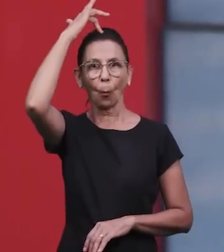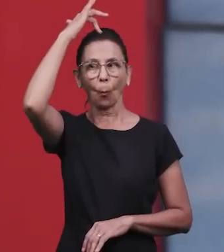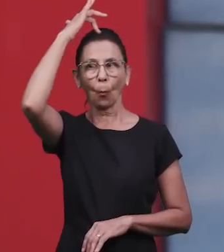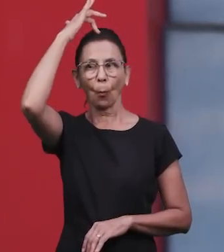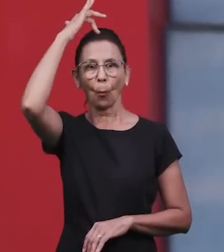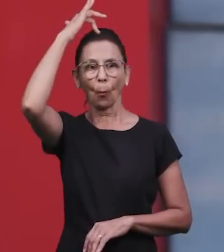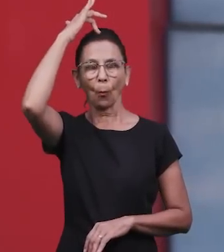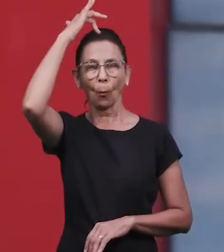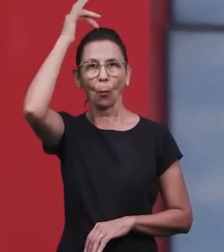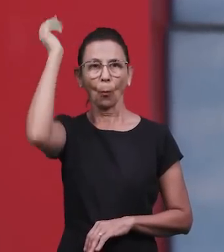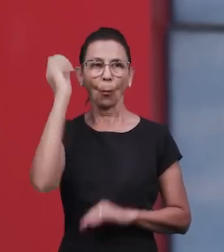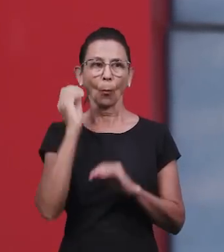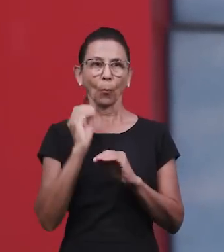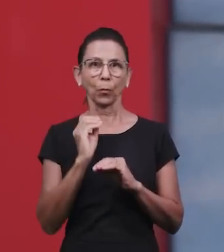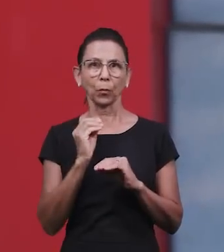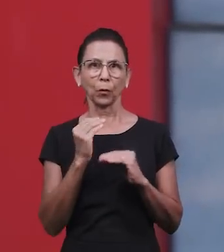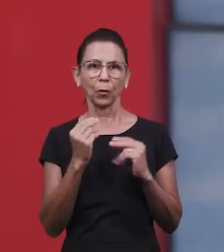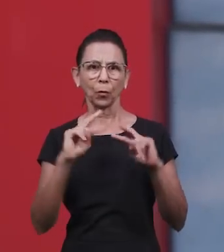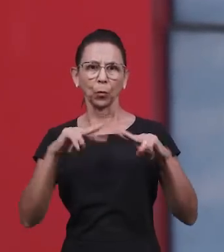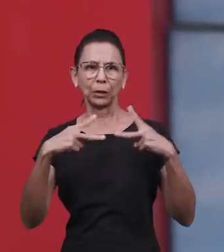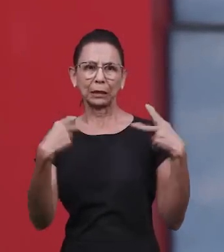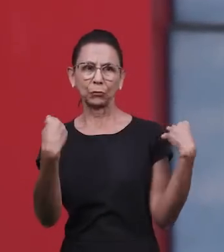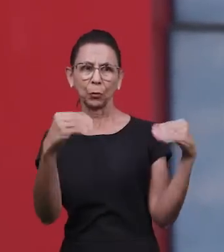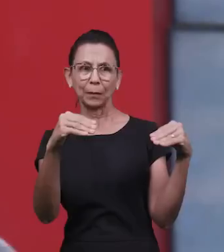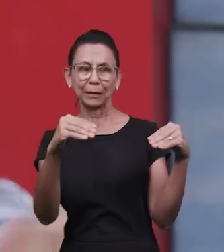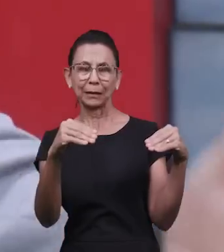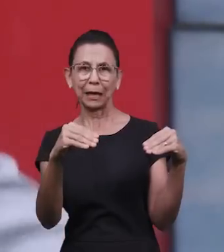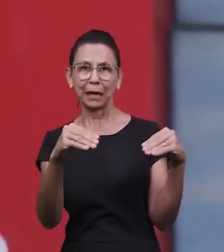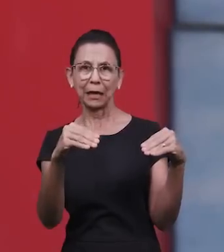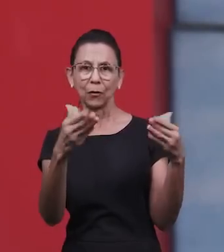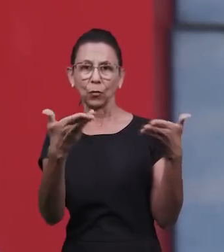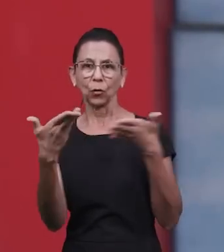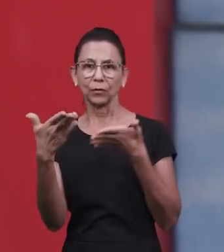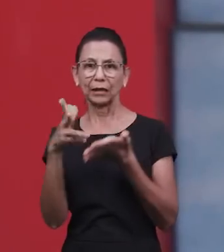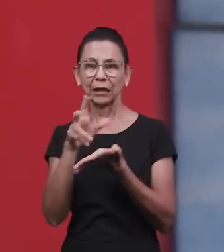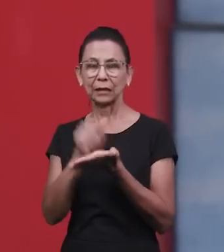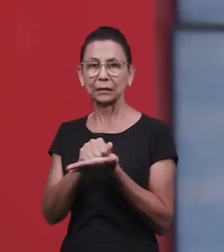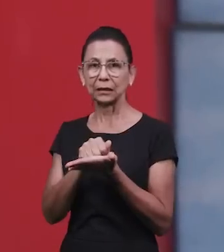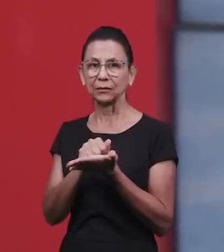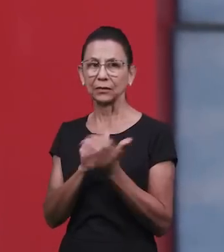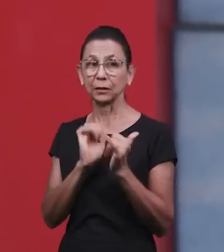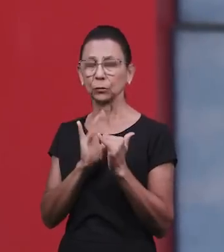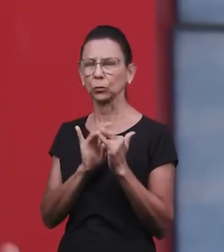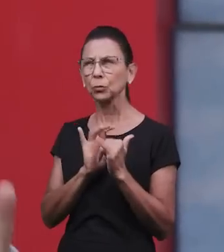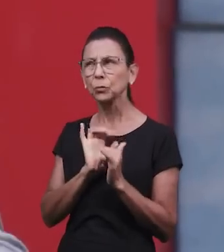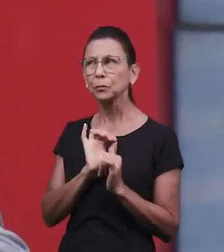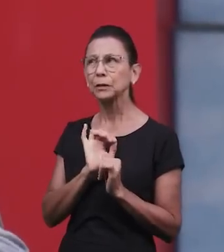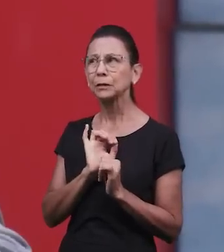sem graça, assim, eu vou mandar o link para as pessoas, eu vou chamar as pessoas para se inscreverem no YouTube,